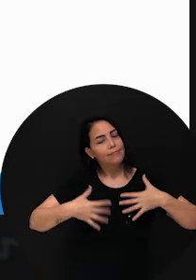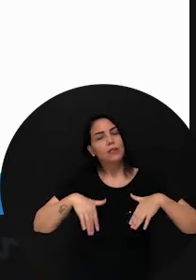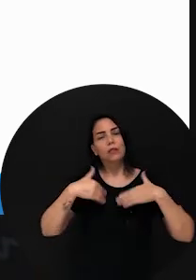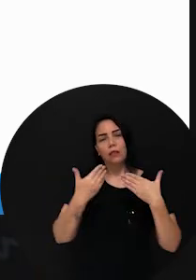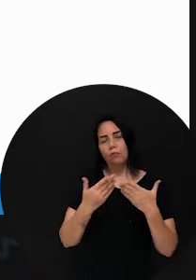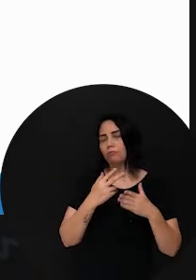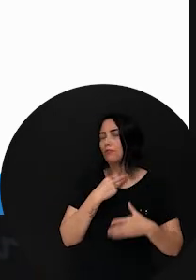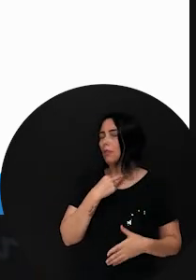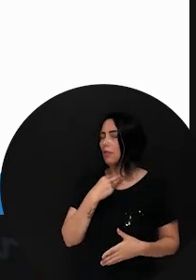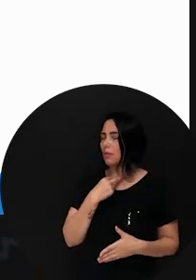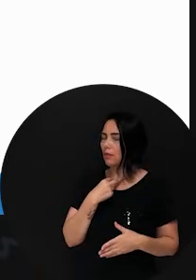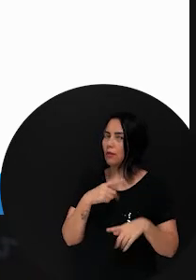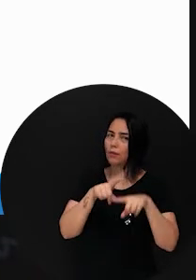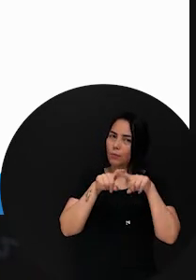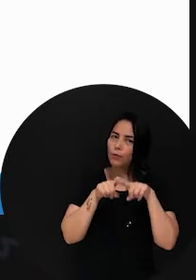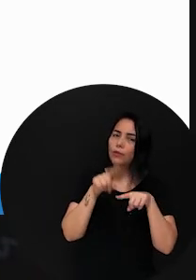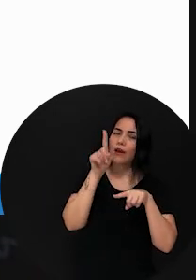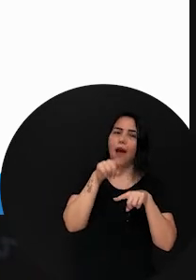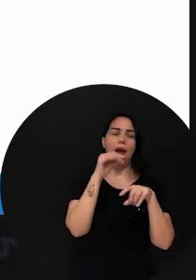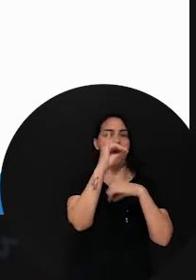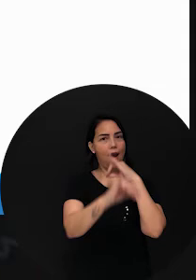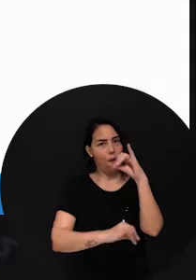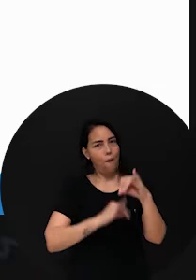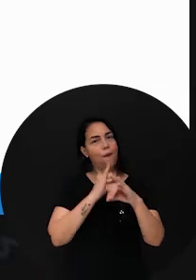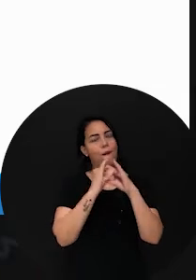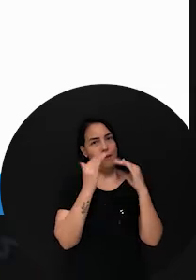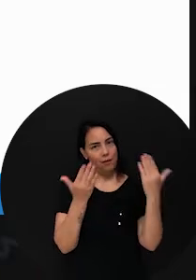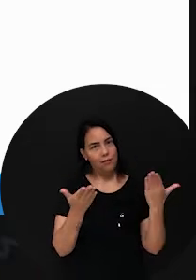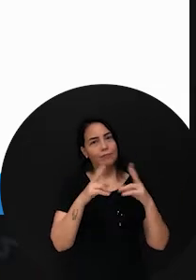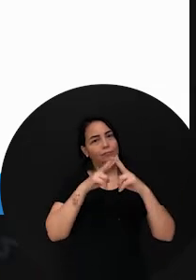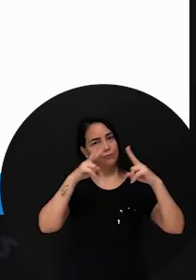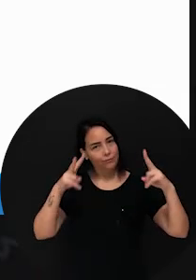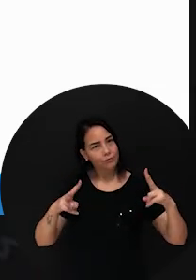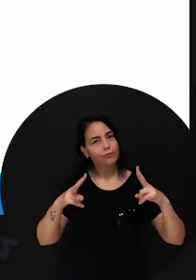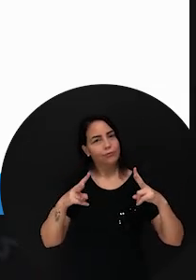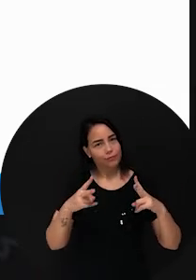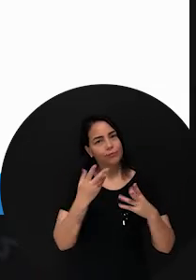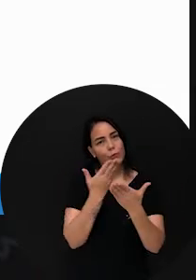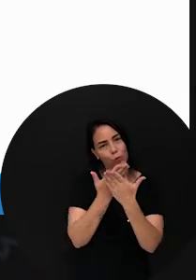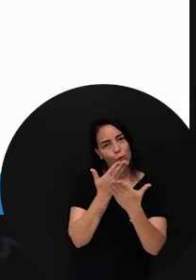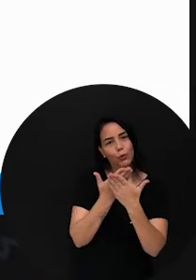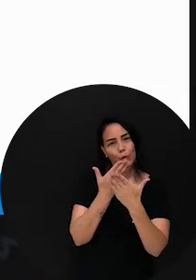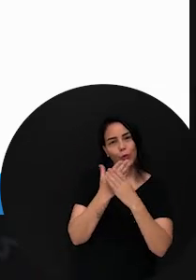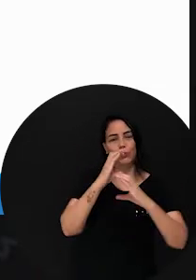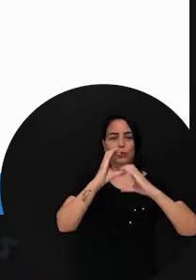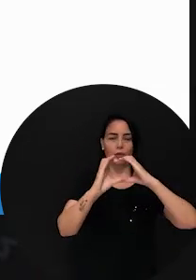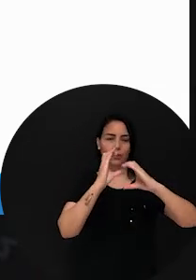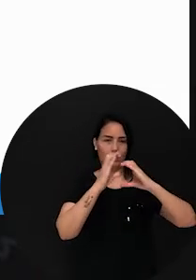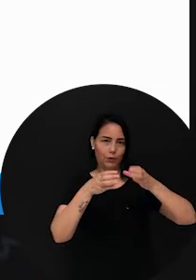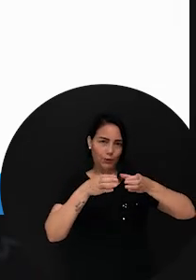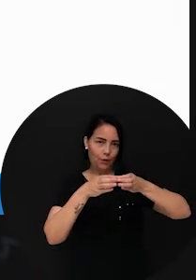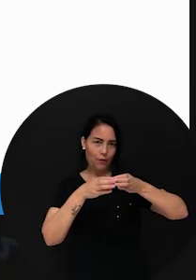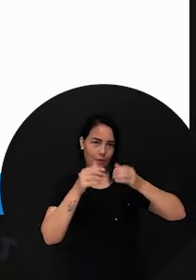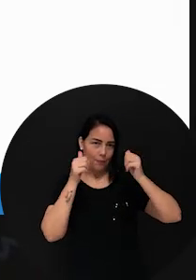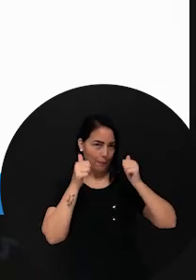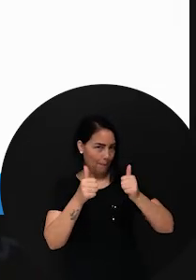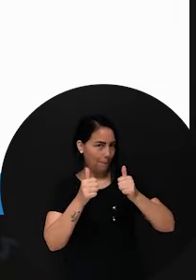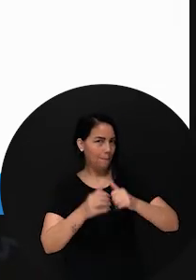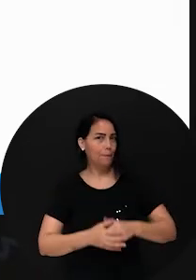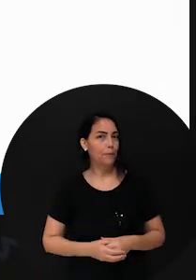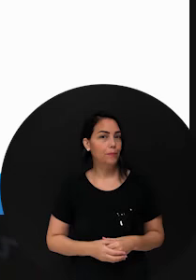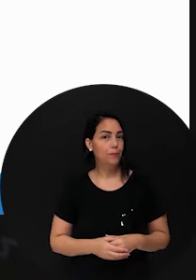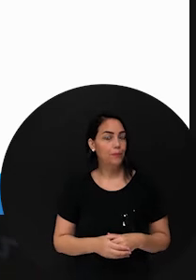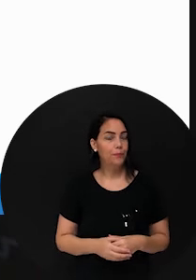um decreto liberando as atividades, a gente procura deixar no online. A